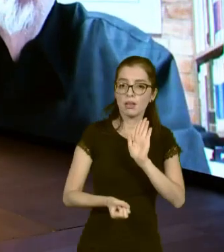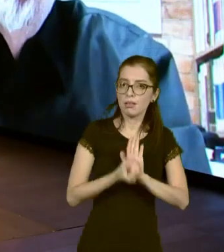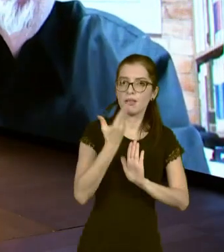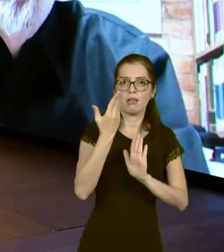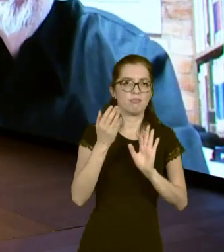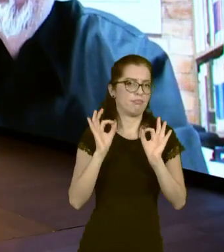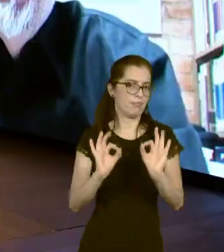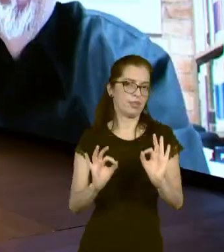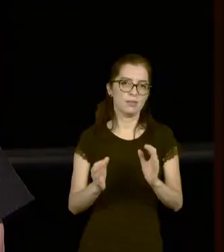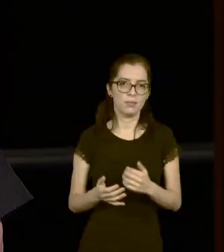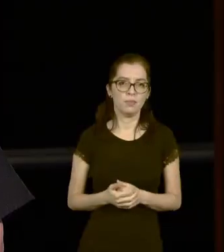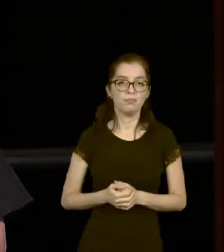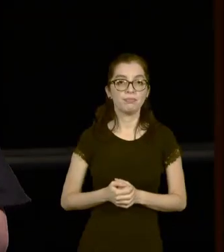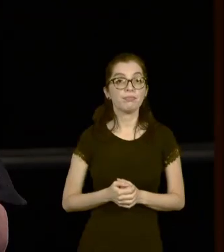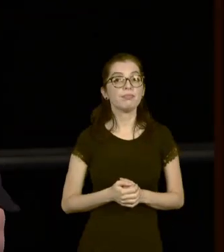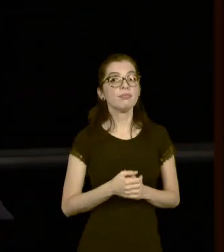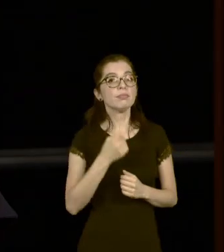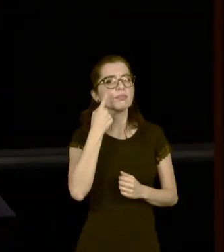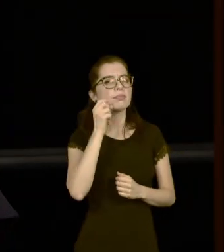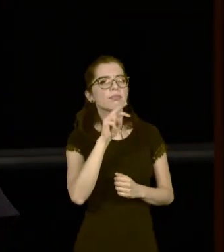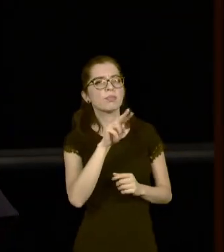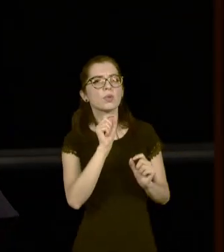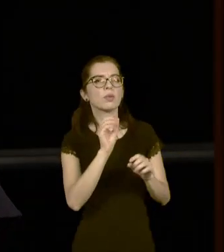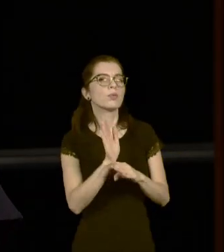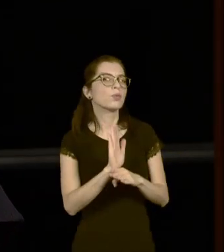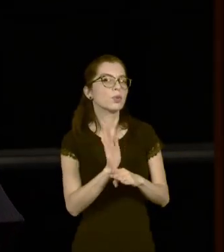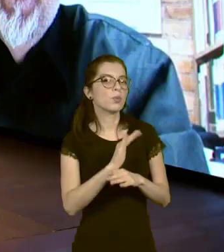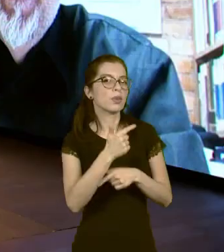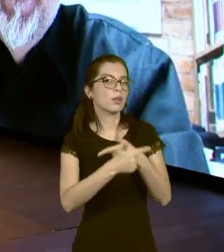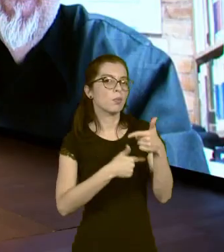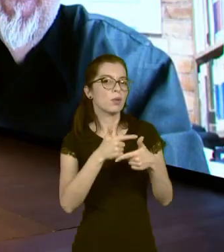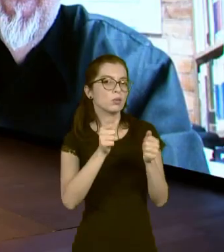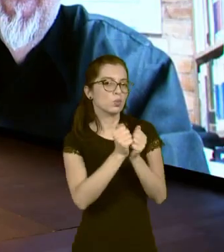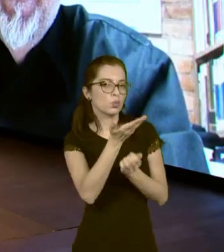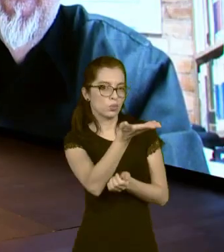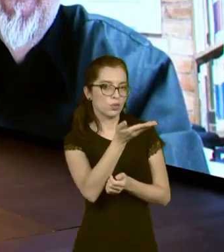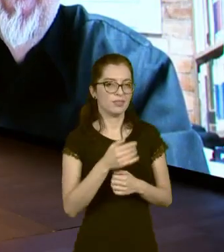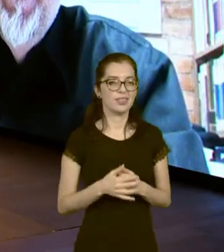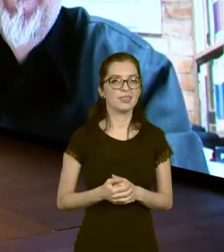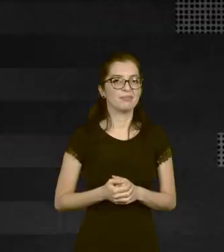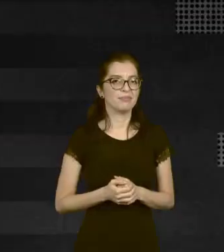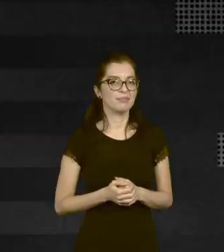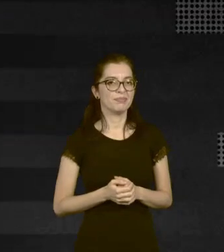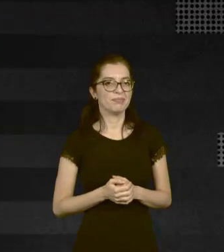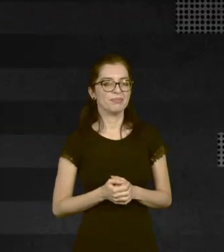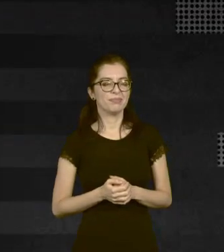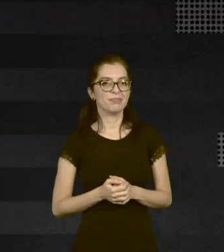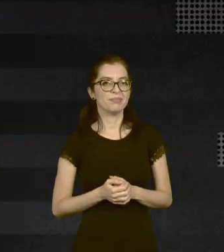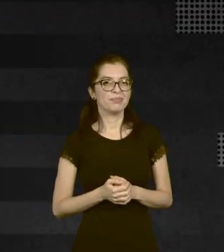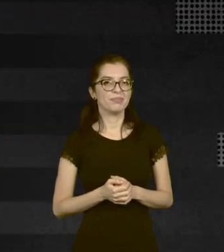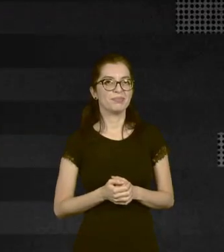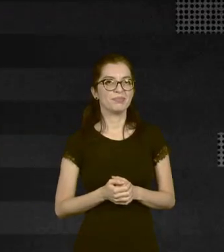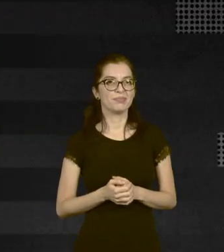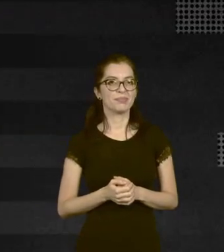ajudou, a Secretaria de Cultura ajudou, na verdade, todo mundo ajudou, eu achei um circo,